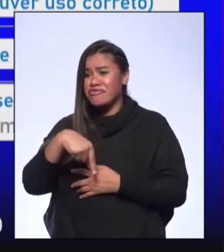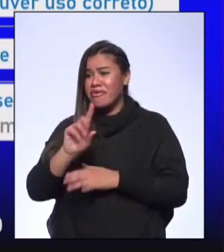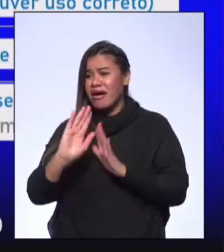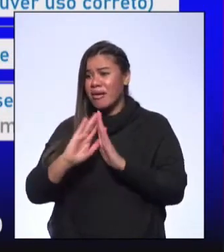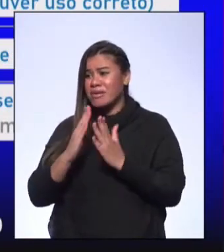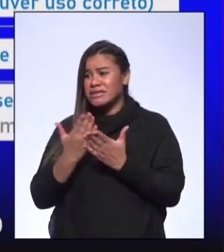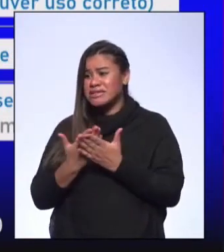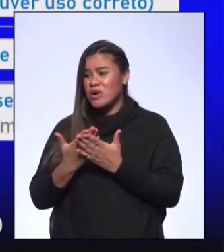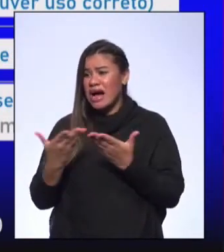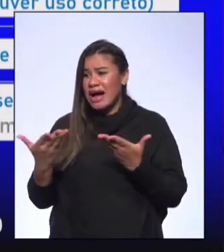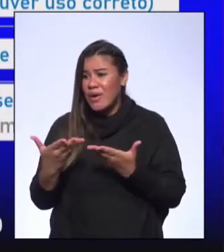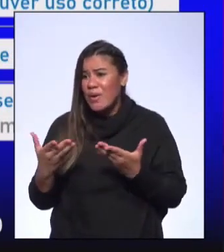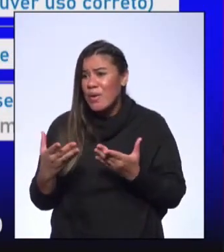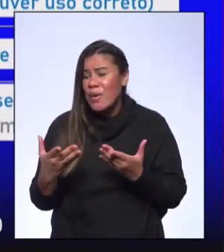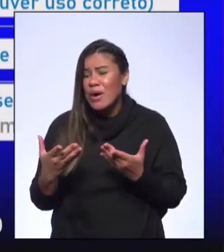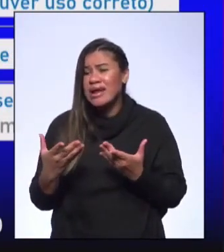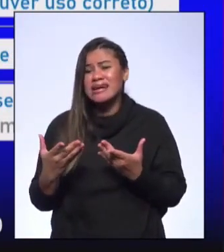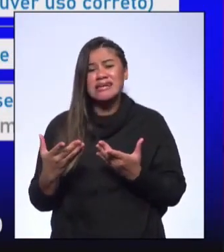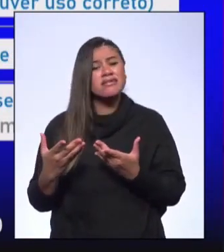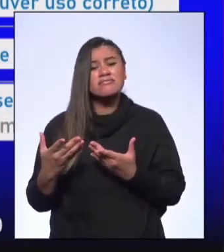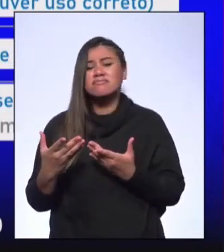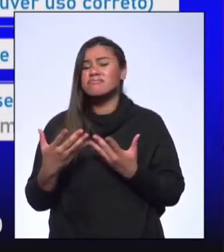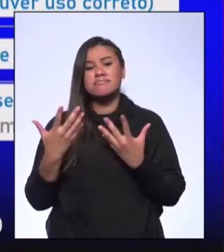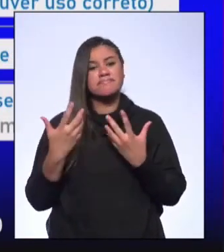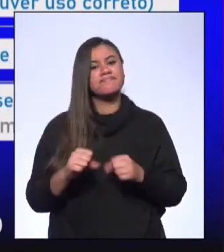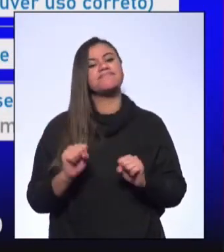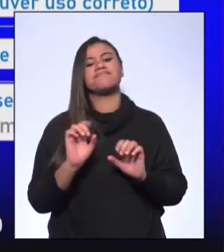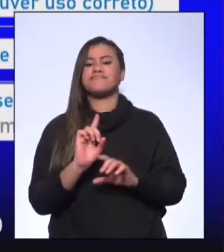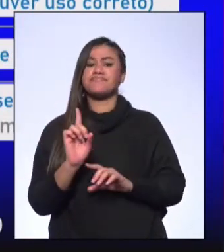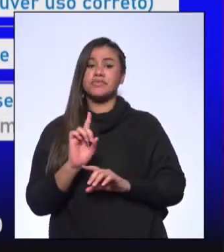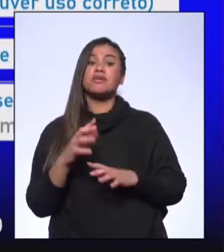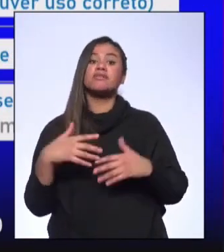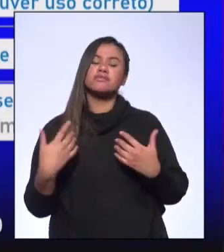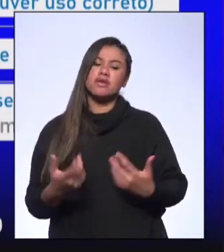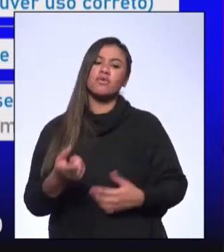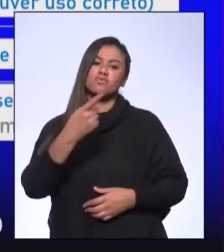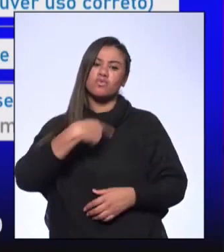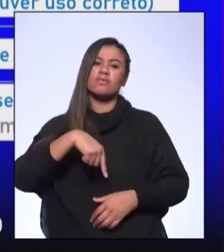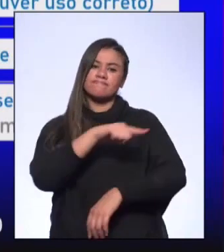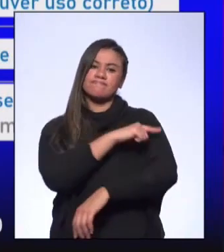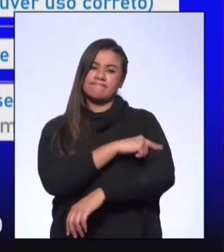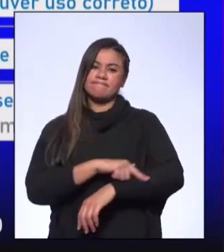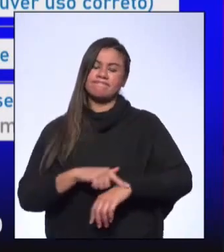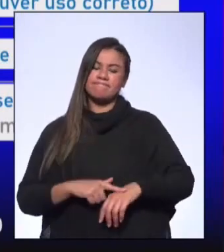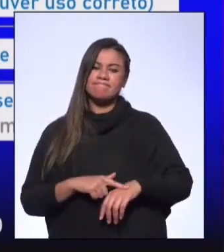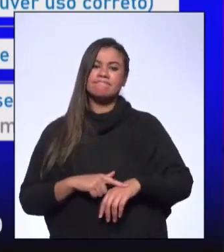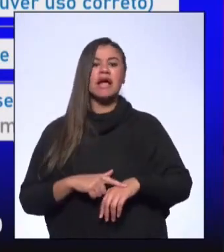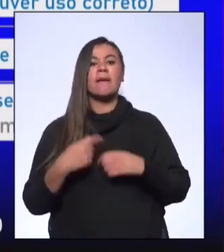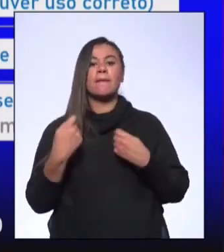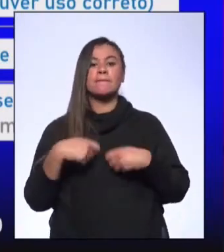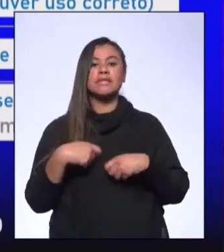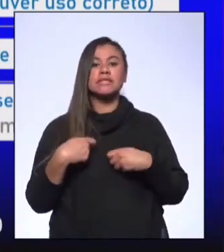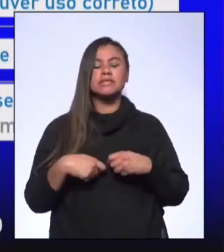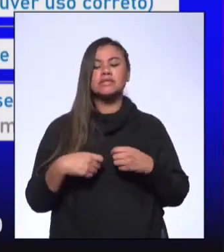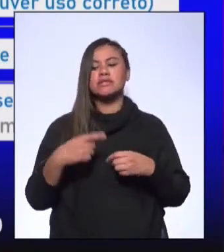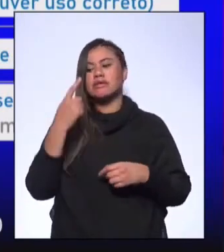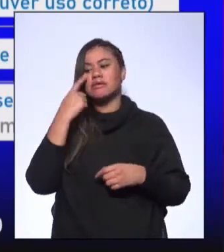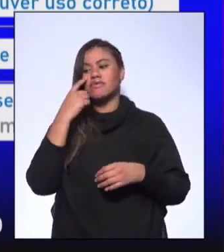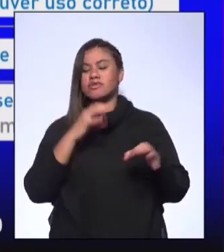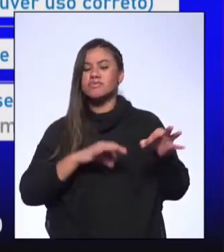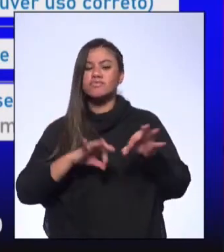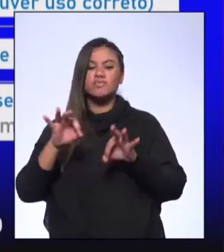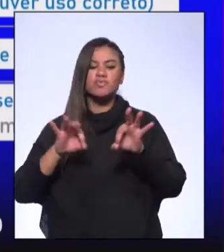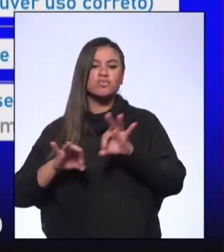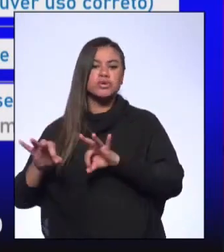que isso for possível, né? Então a gente tem que garantir, de certa forma, a manutenção de um esquema híbrido